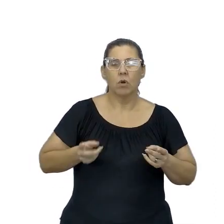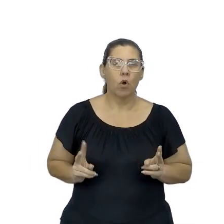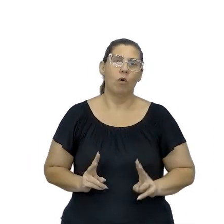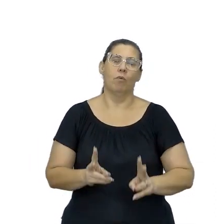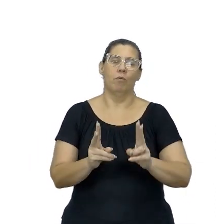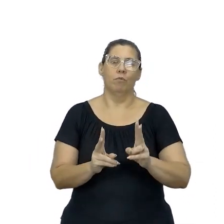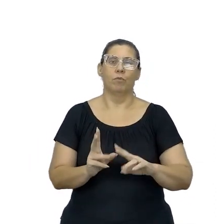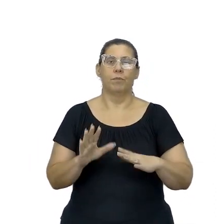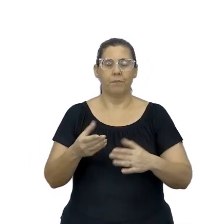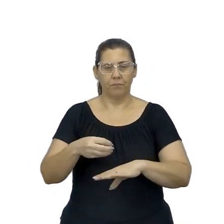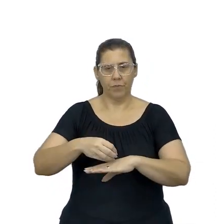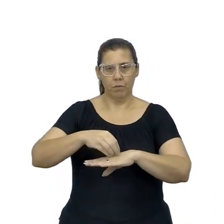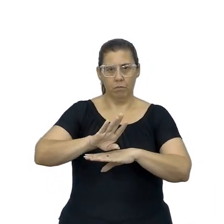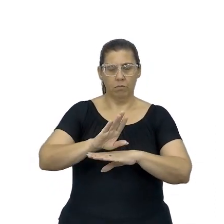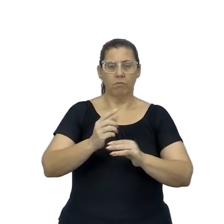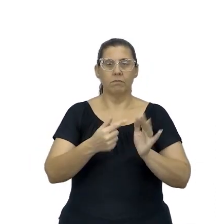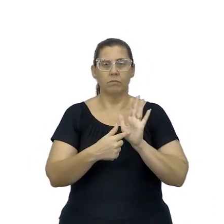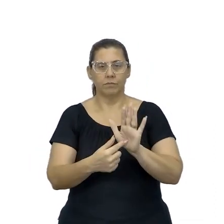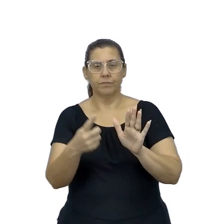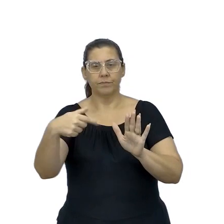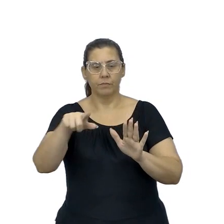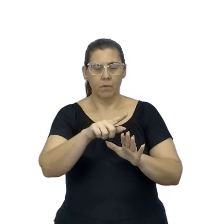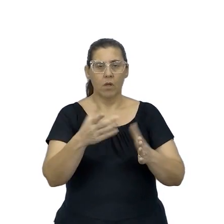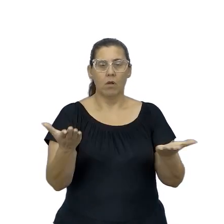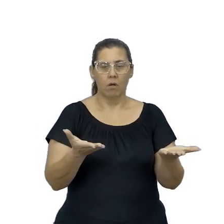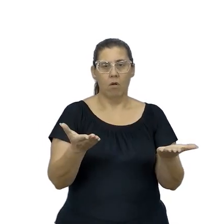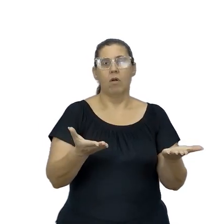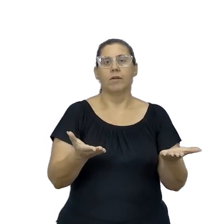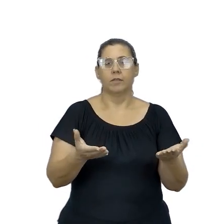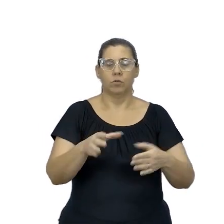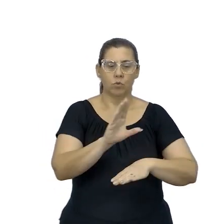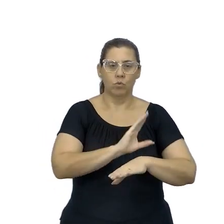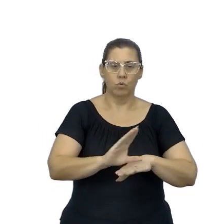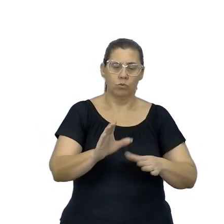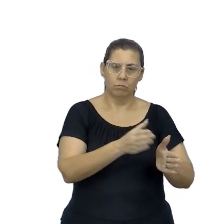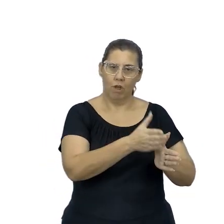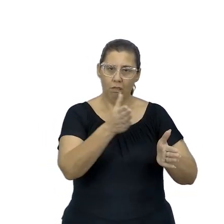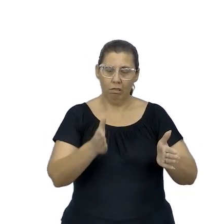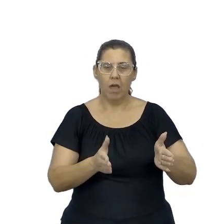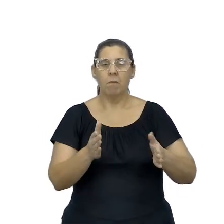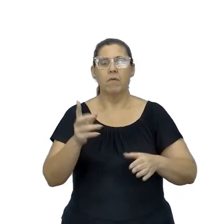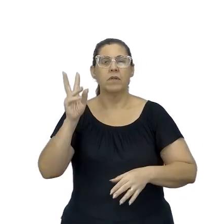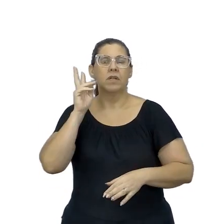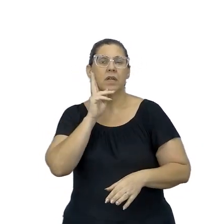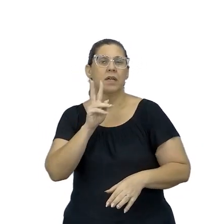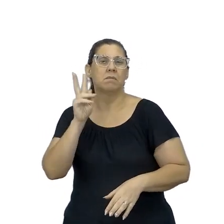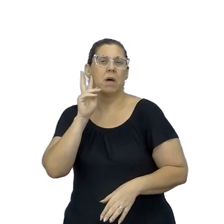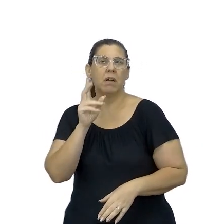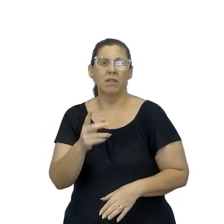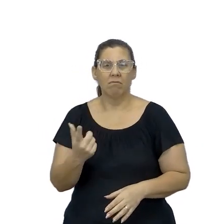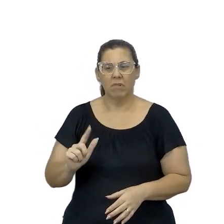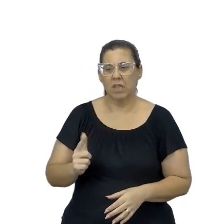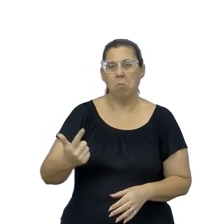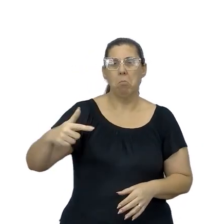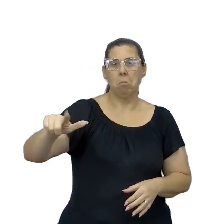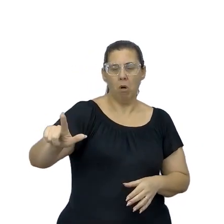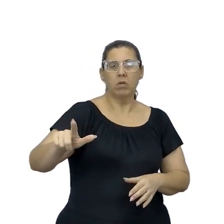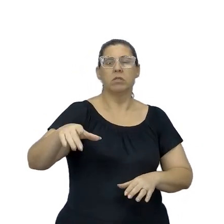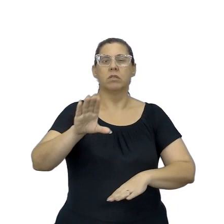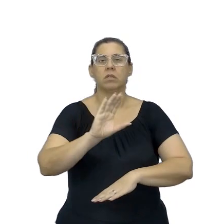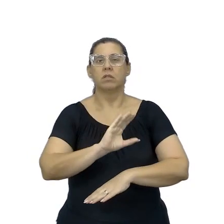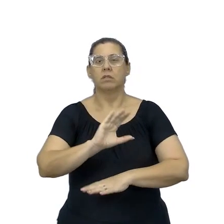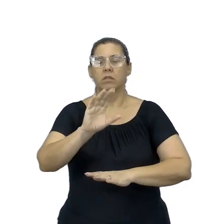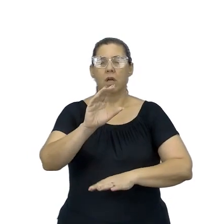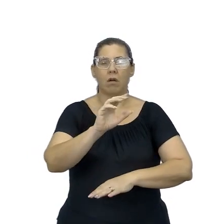as sugestões que eu trago aqui na formação de etapa, elas vão ser retomadas depois na formação de